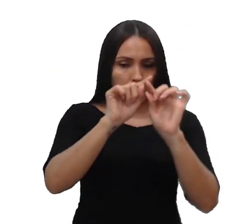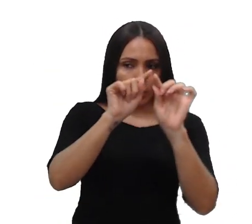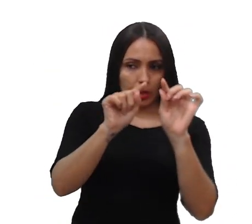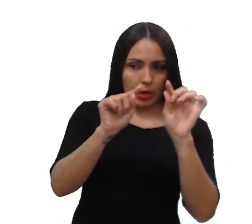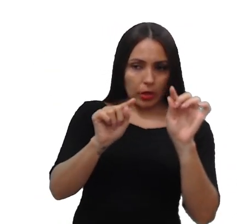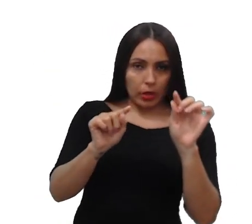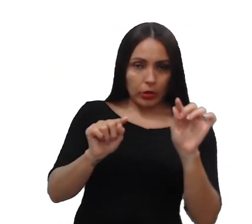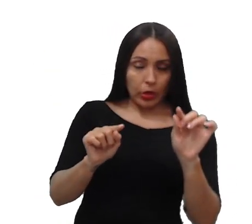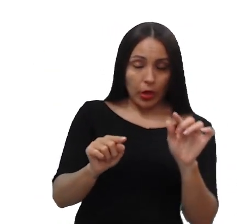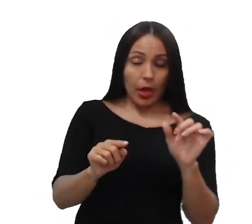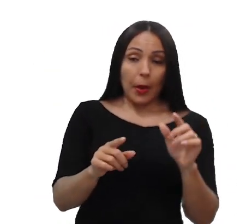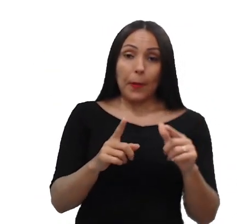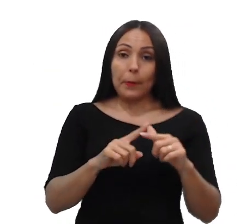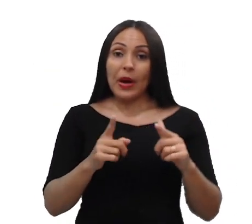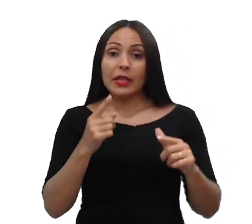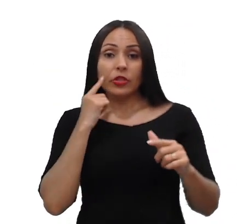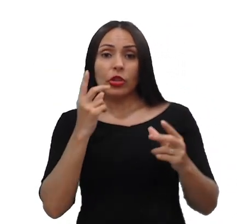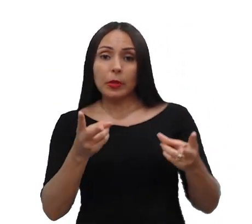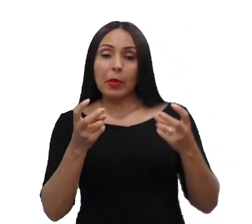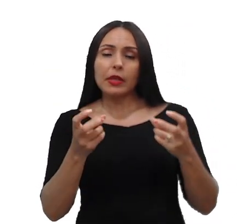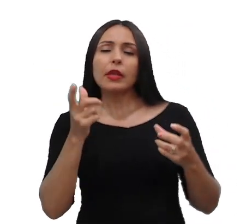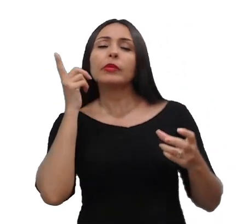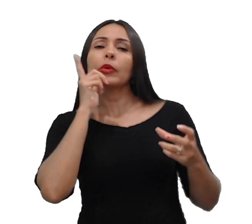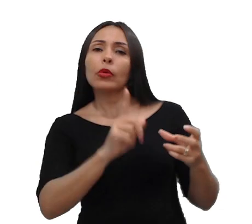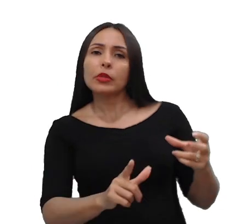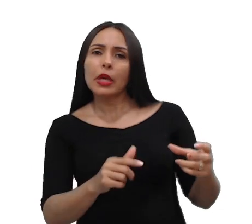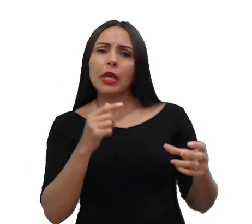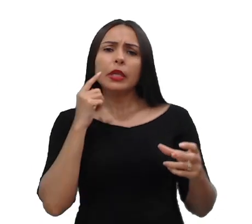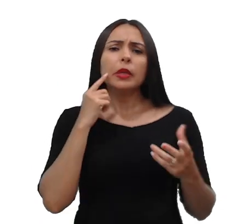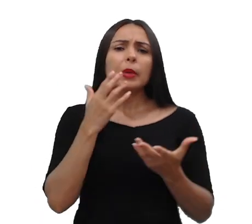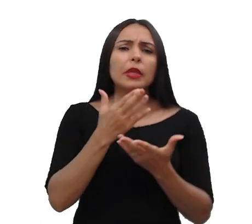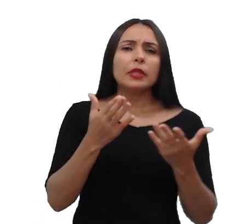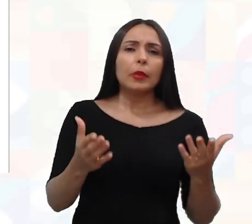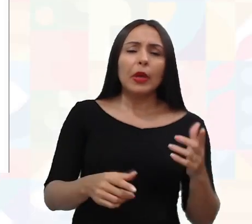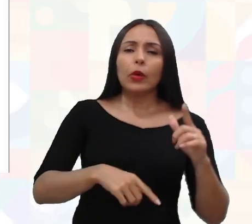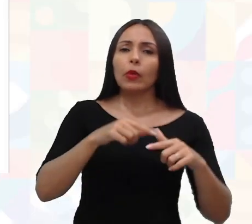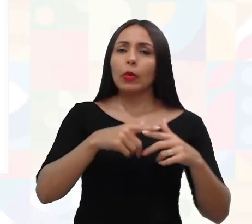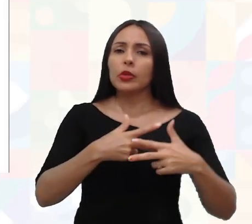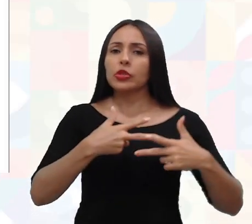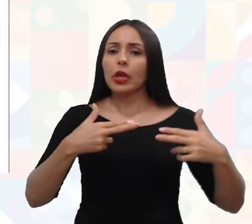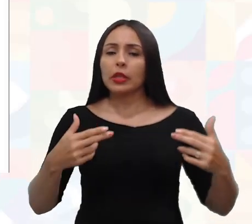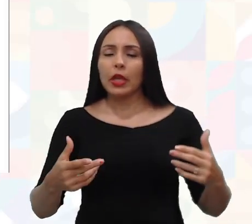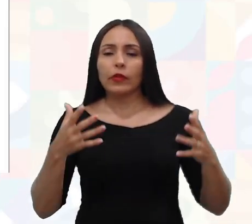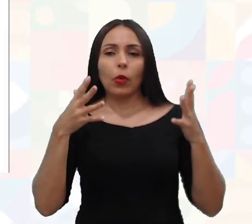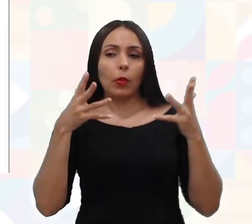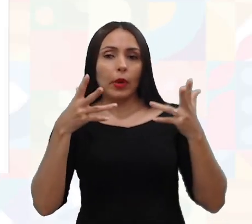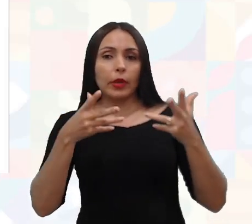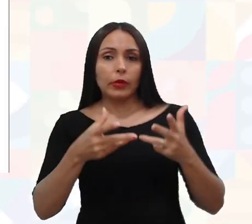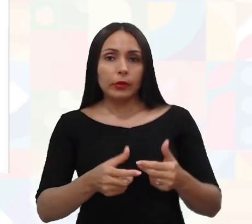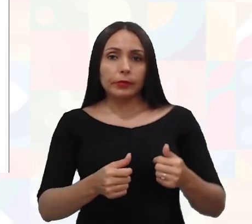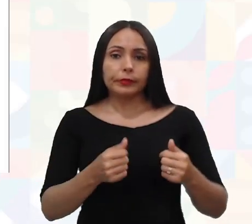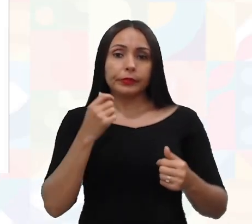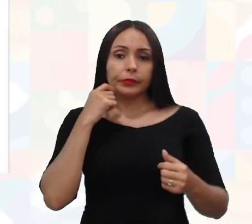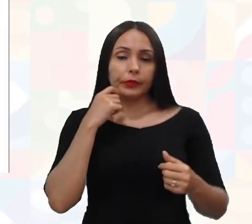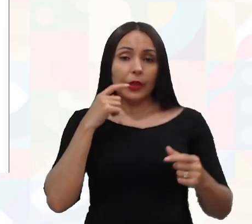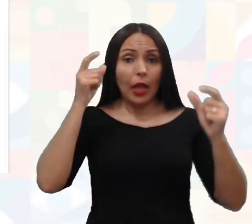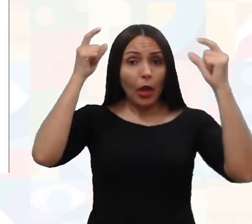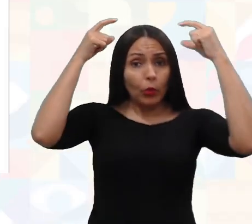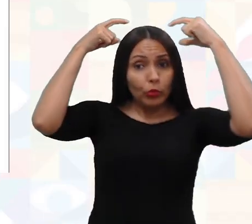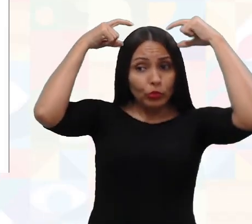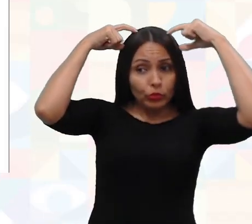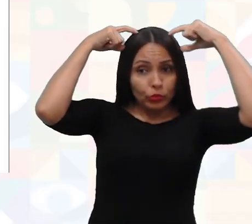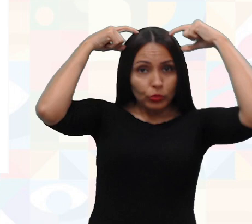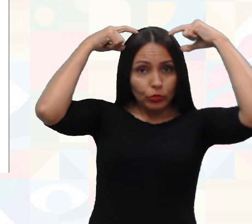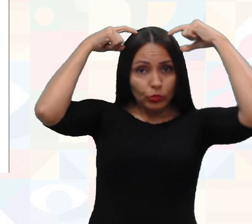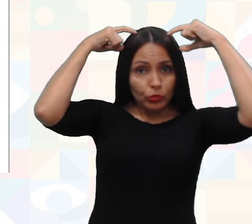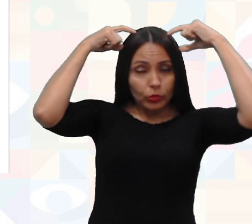Mas a gente consegue identificar que aquele objeto, mesmo não estando totalmente completo no desenho, é um urso. Então essa é